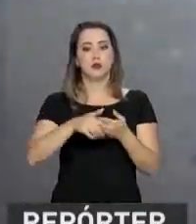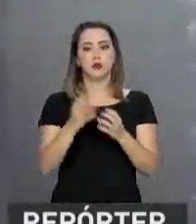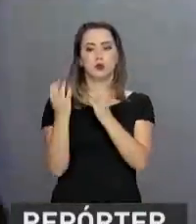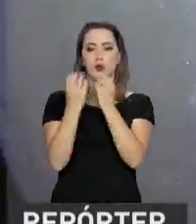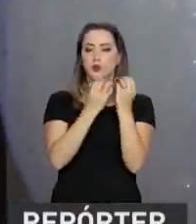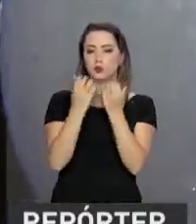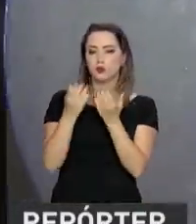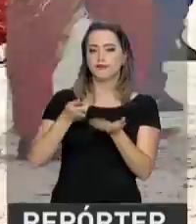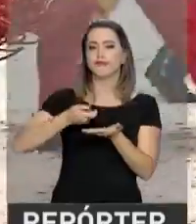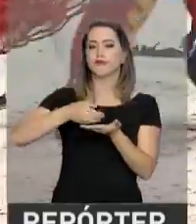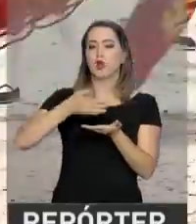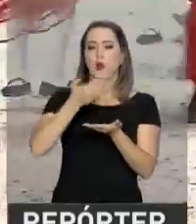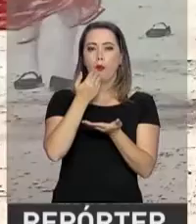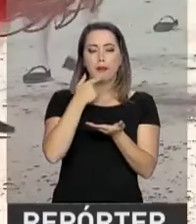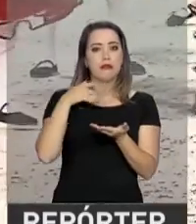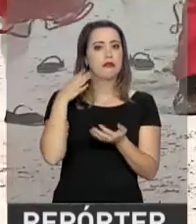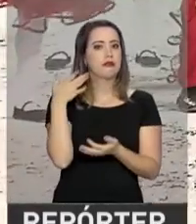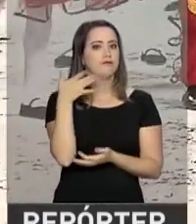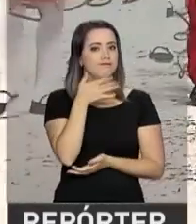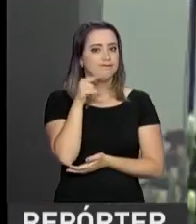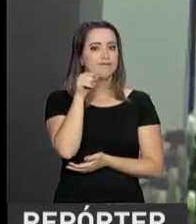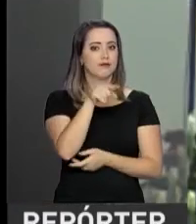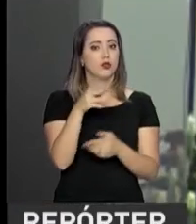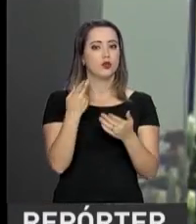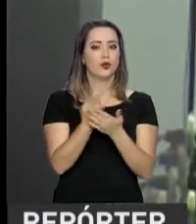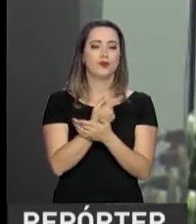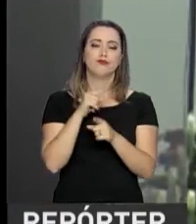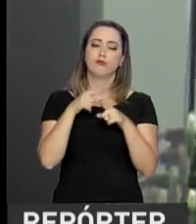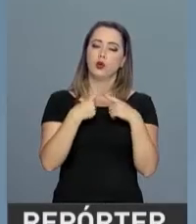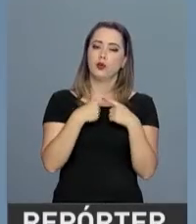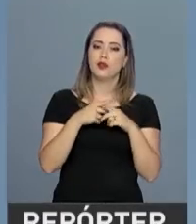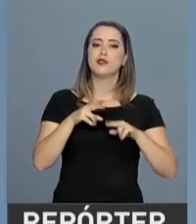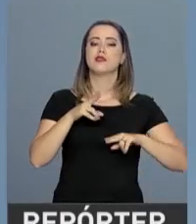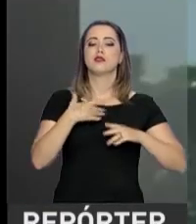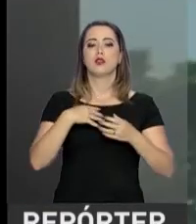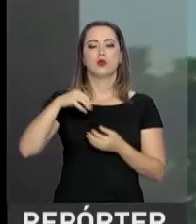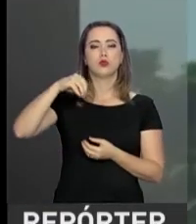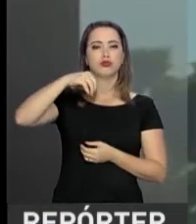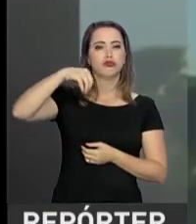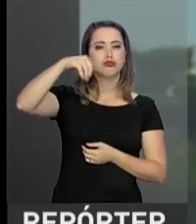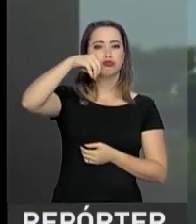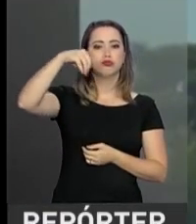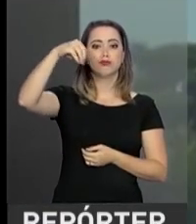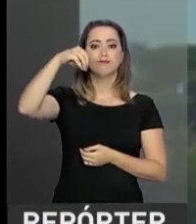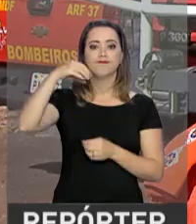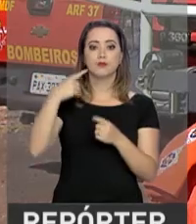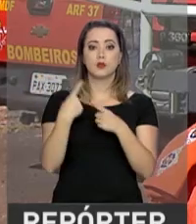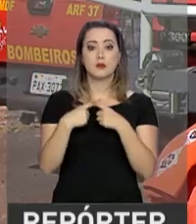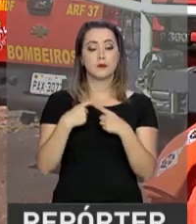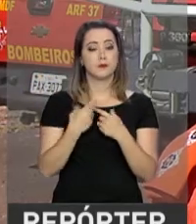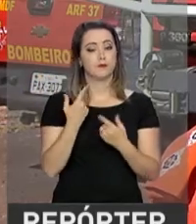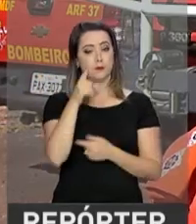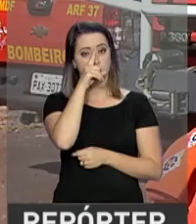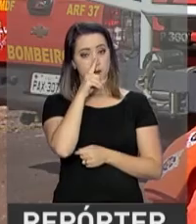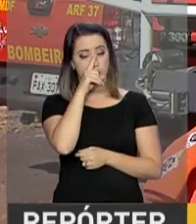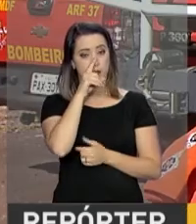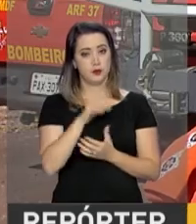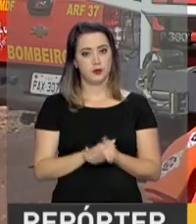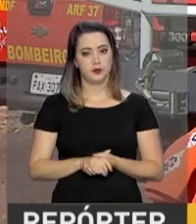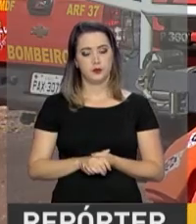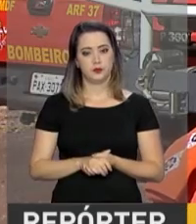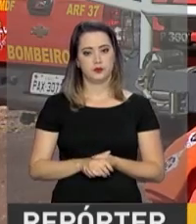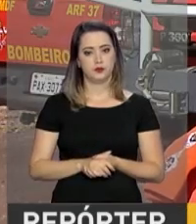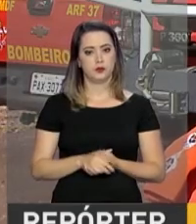típicas uma outra tradição dessas festas preocupa os balões eles representam um risco quando uma pessoa ou um